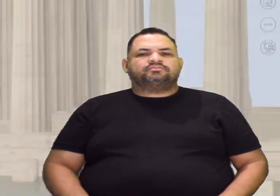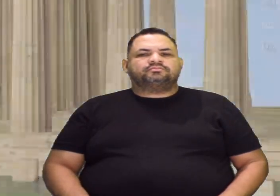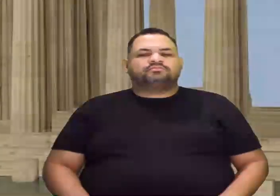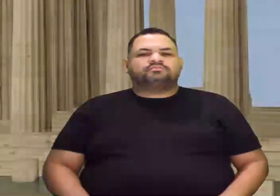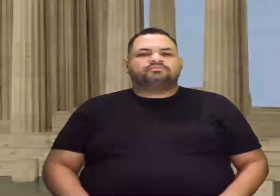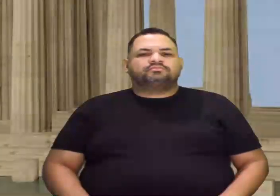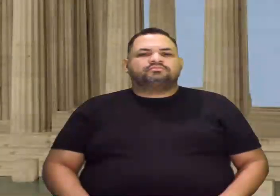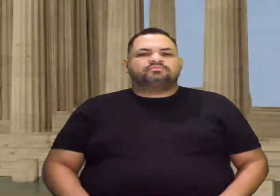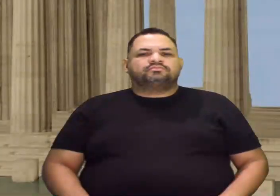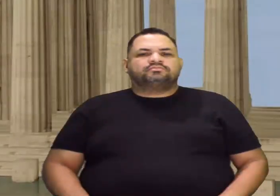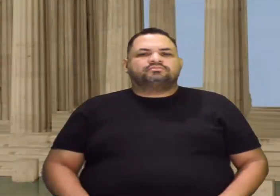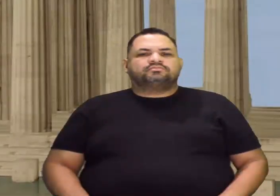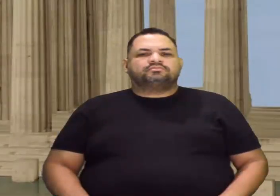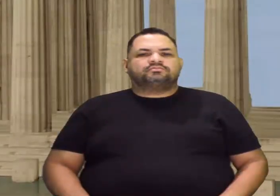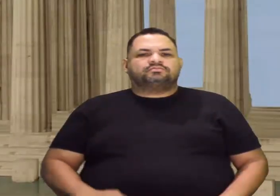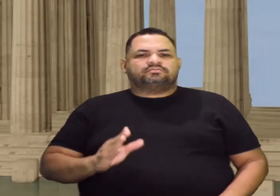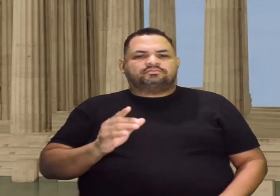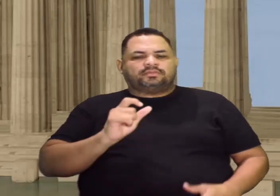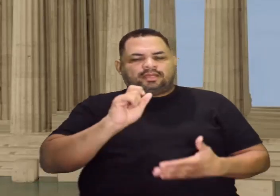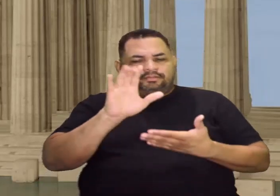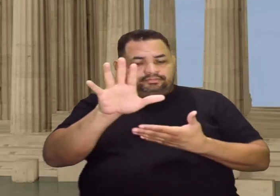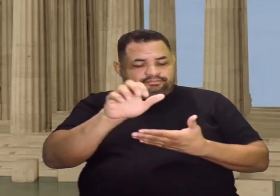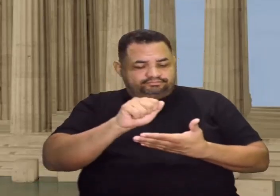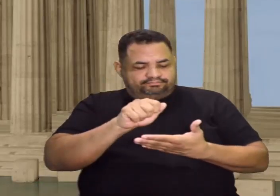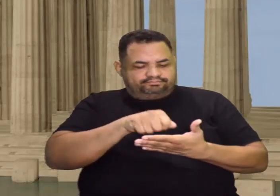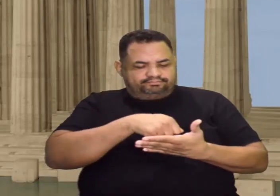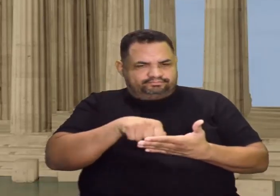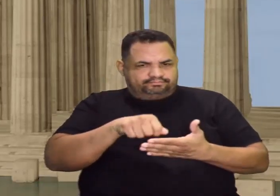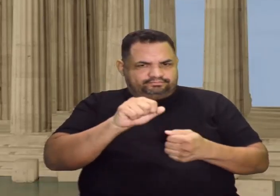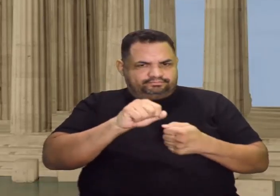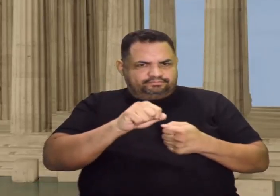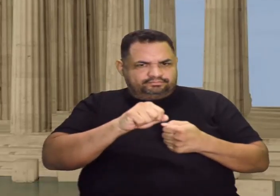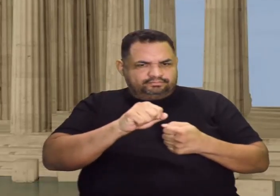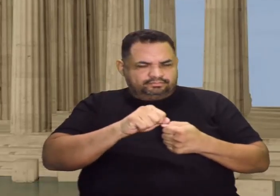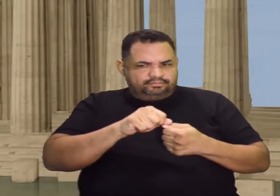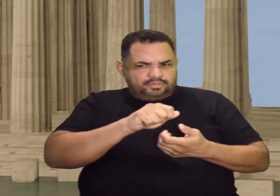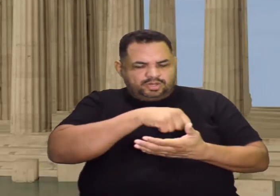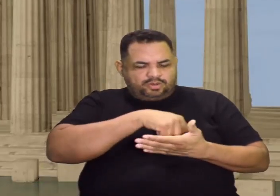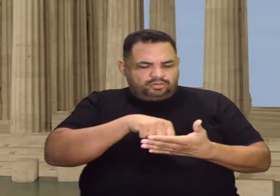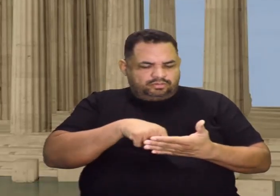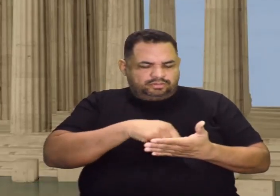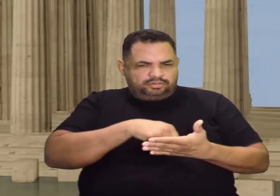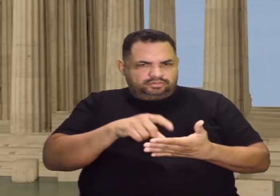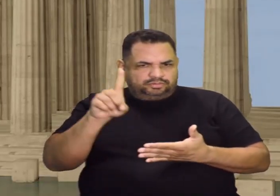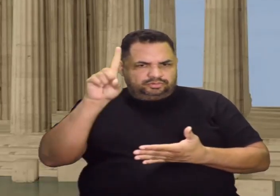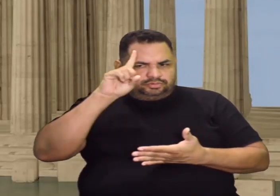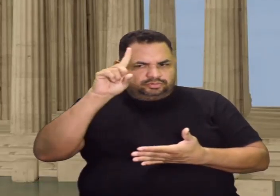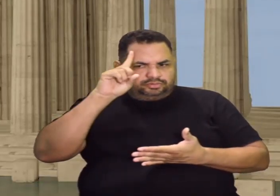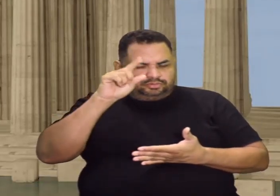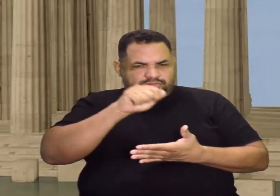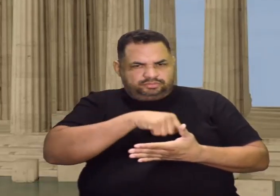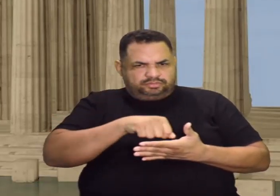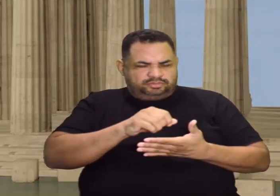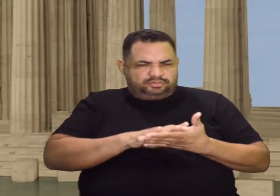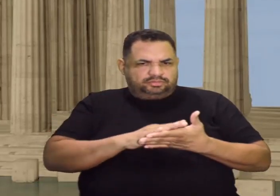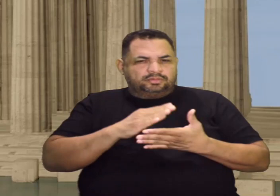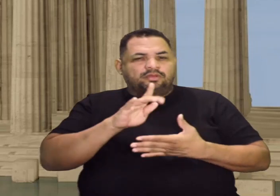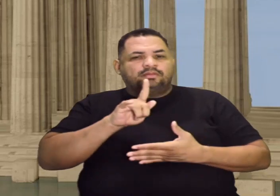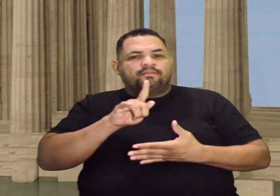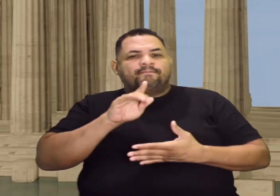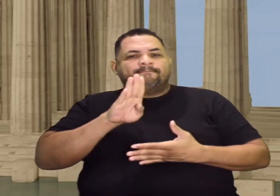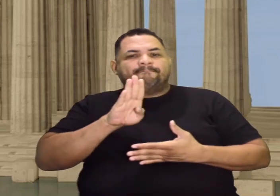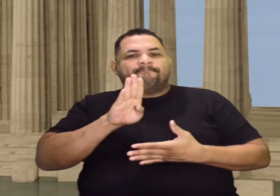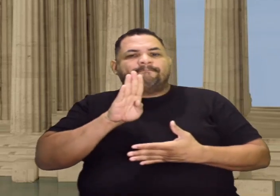comigo. Já pegaram o seu caderno aí? Fizeram um diário de bordo? Fizeram um blogzinho lá para anotar as